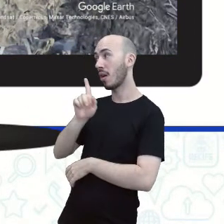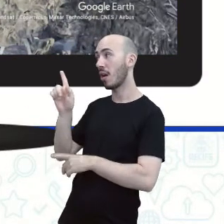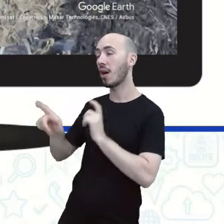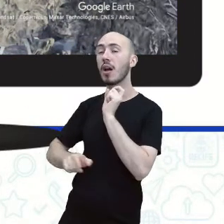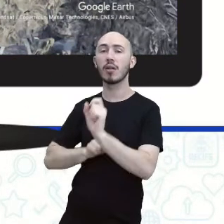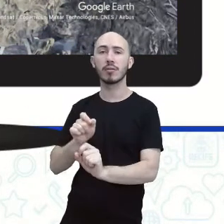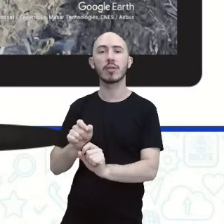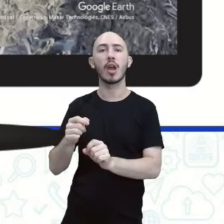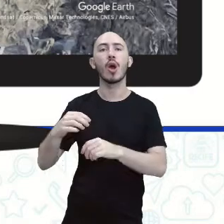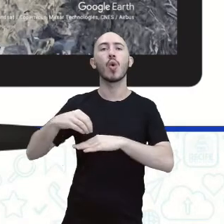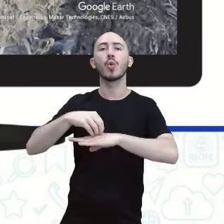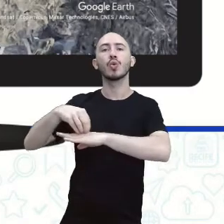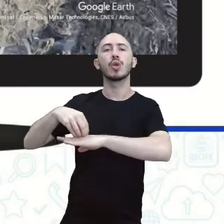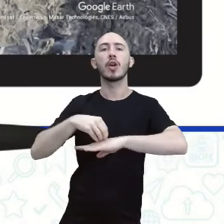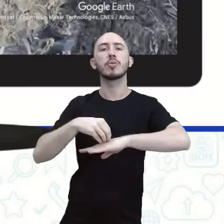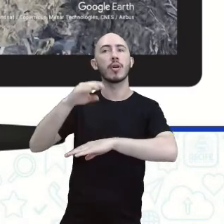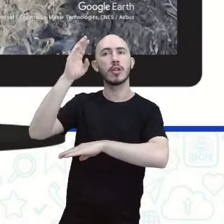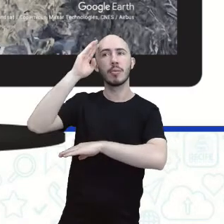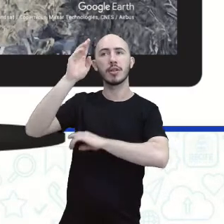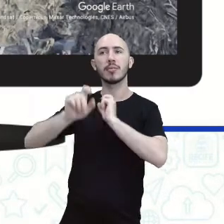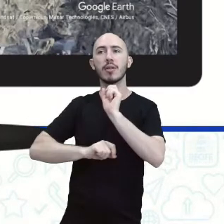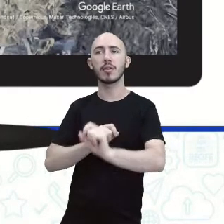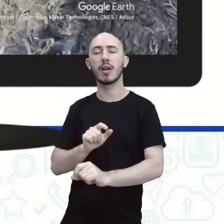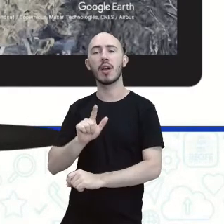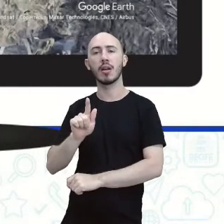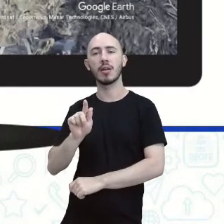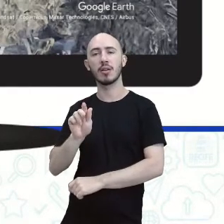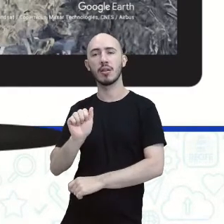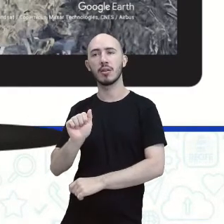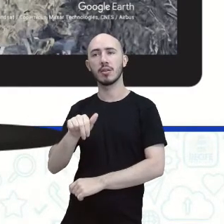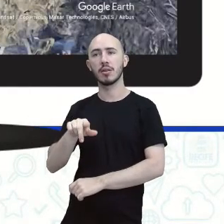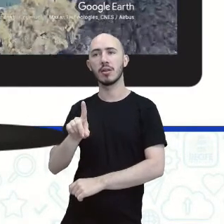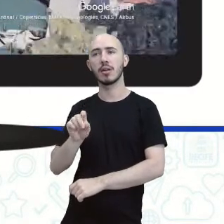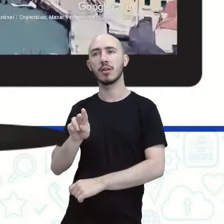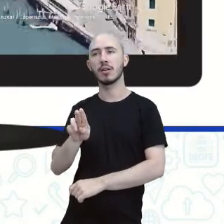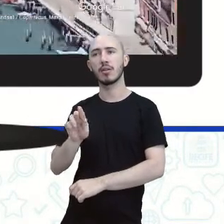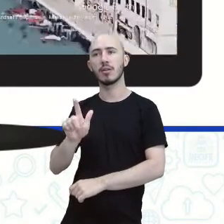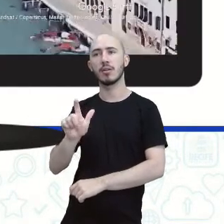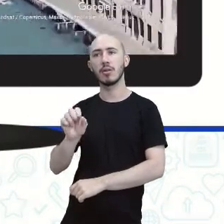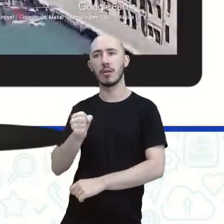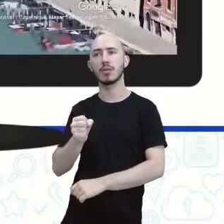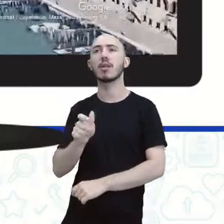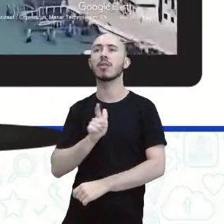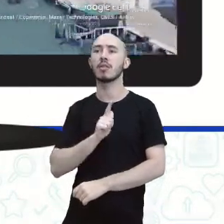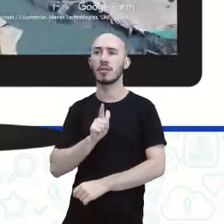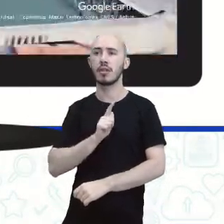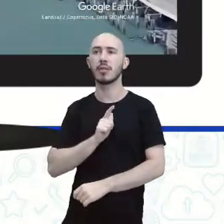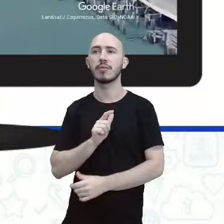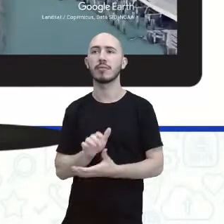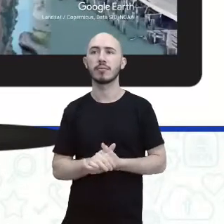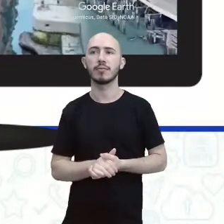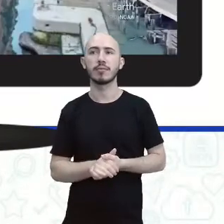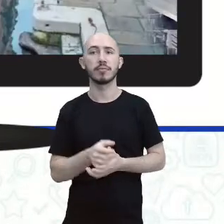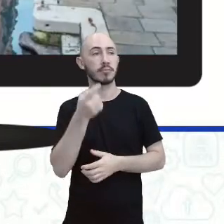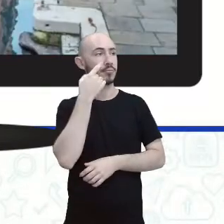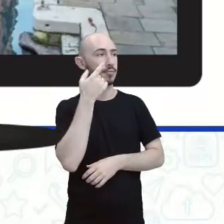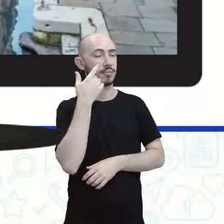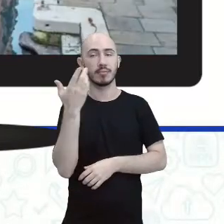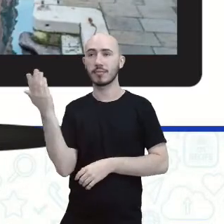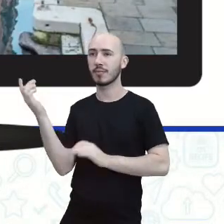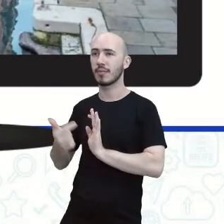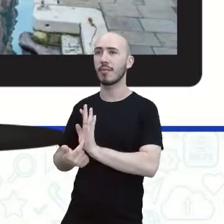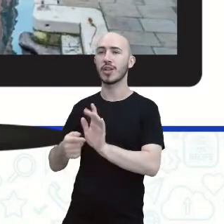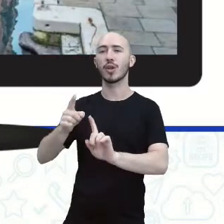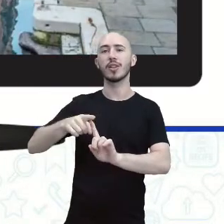né? Isso. Tá? Que o pessoal chega no final, ele colocou até algumas imagens de algumas Tanto a glândulas. gente chama de transporte fluvial, Olha aí, né? ó.